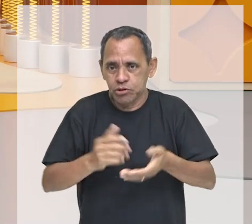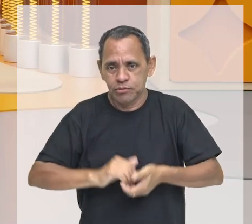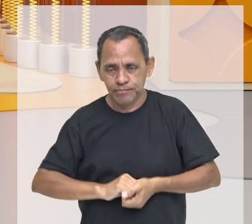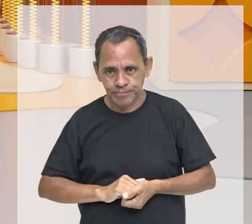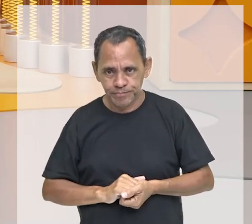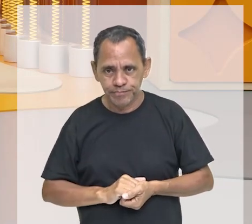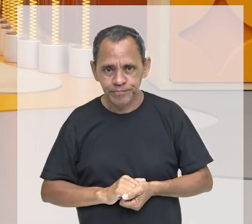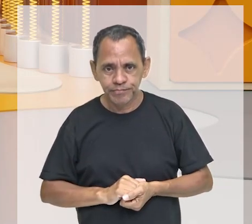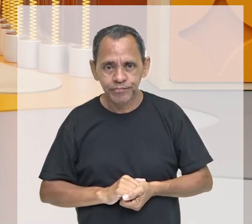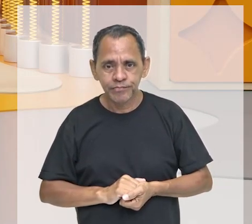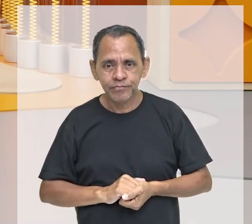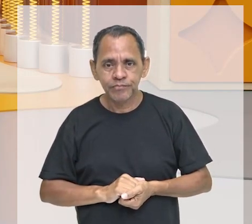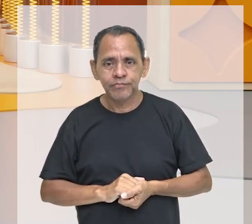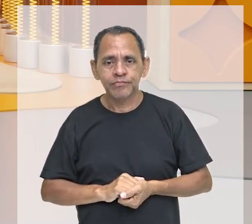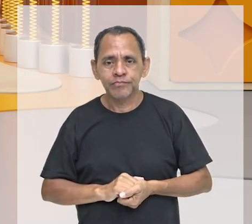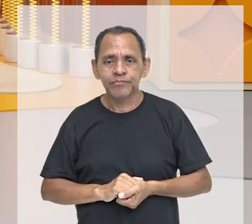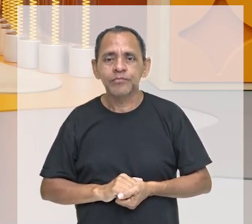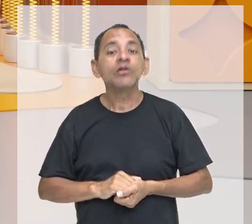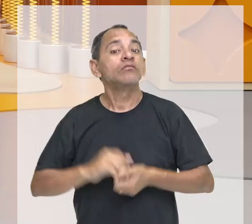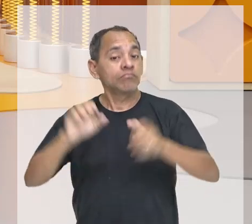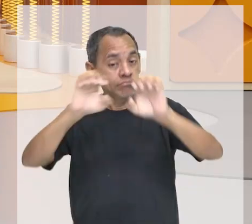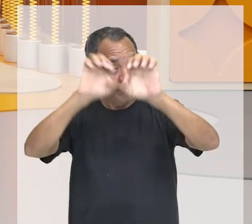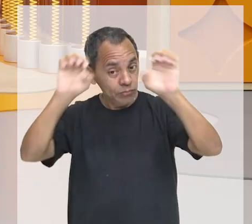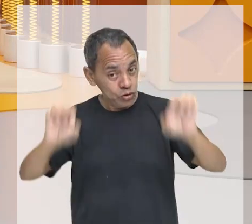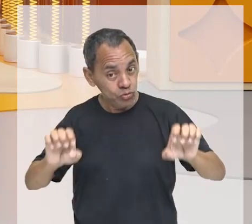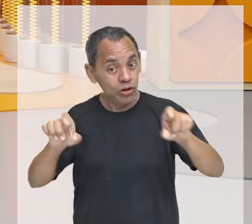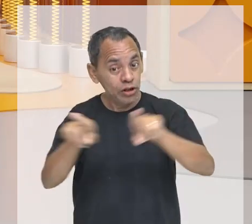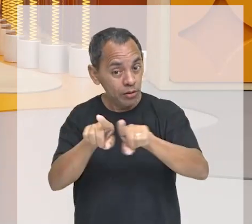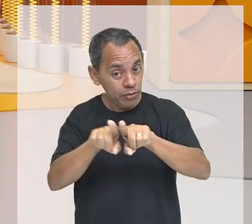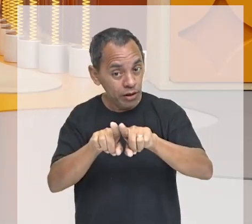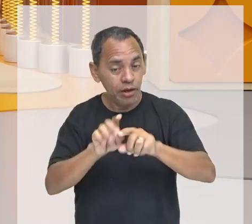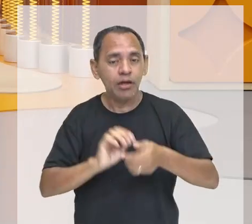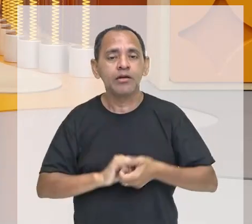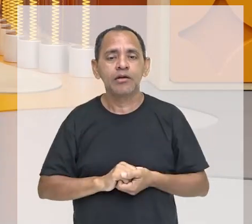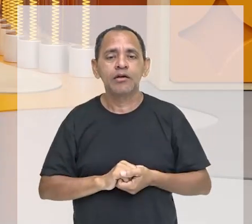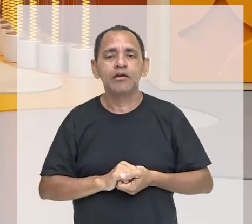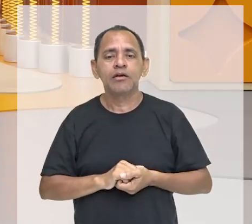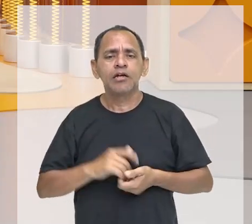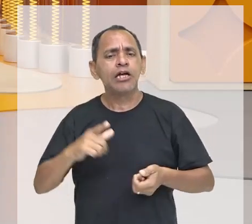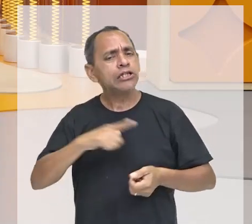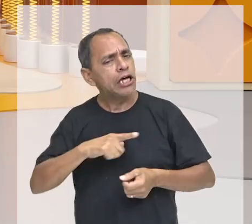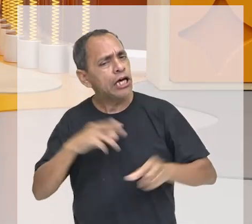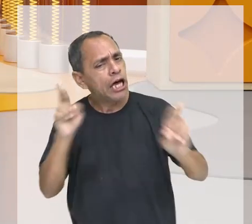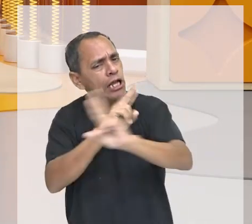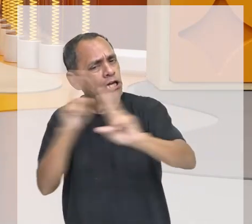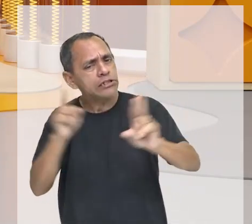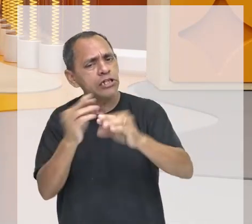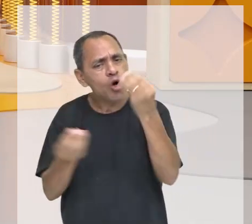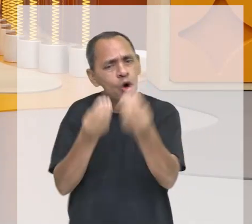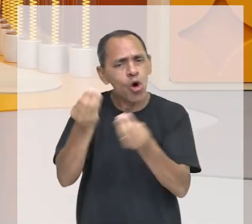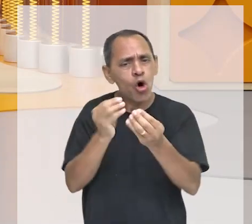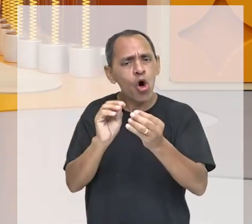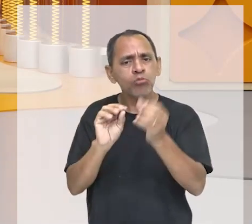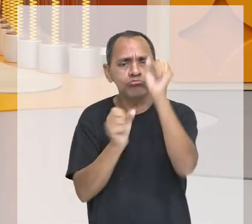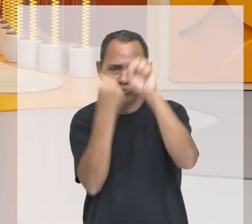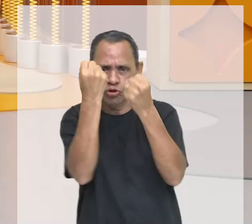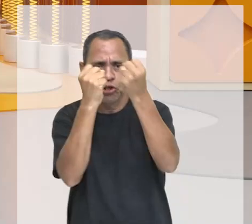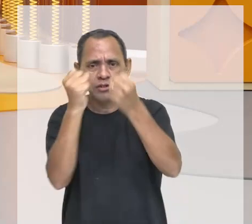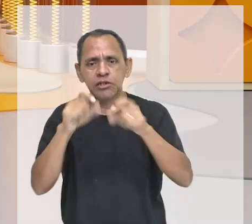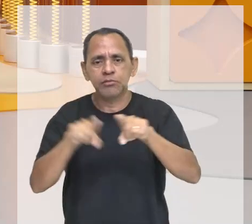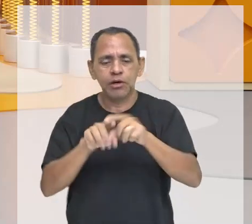aqui, especialmente em infraestrutura. E isso tem a ver com a industrialização. Então,